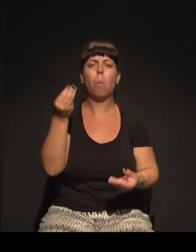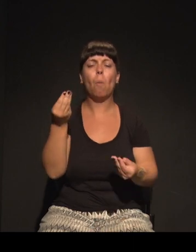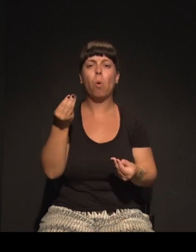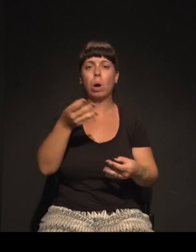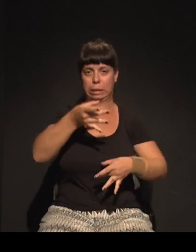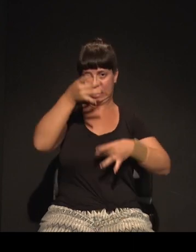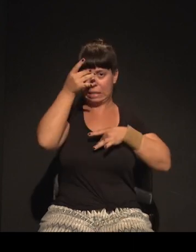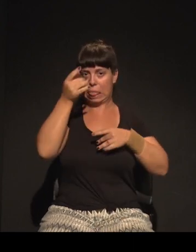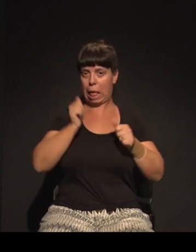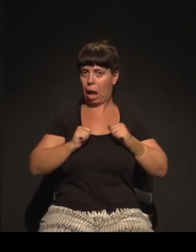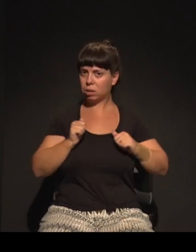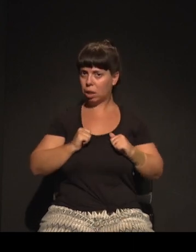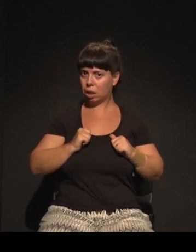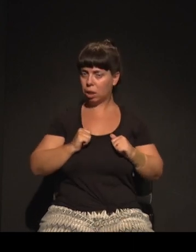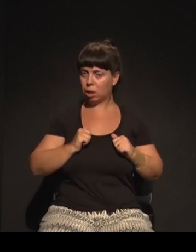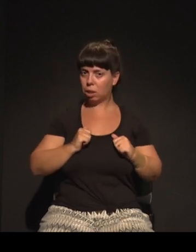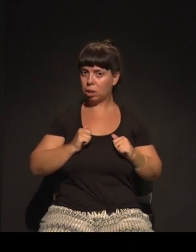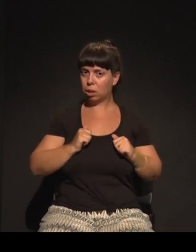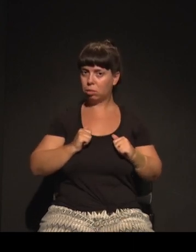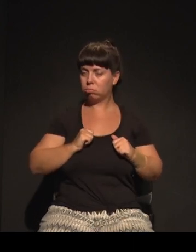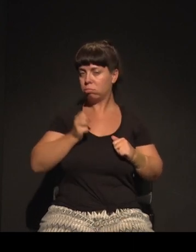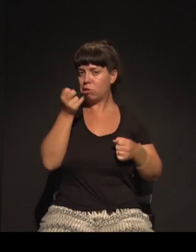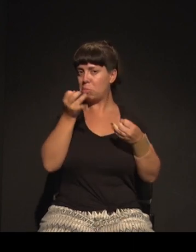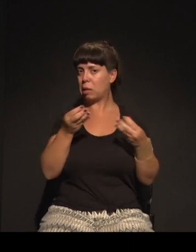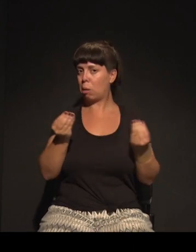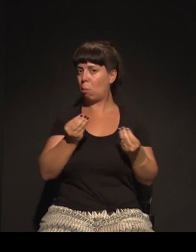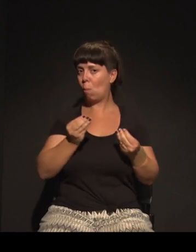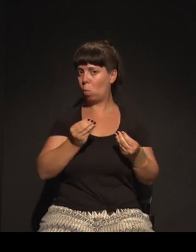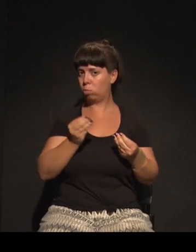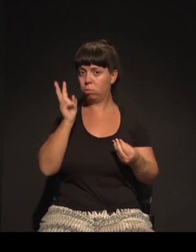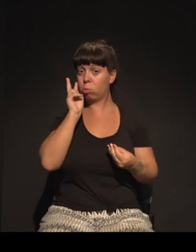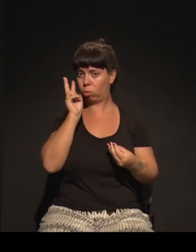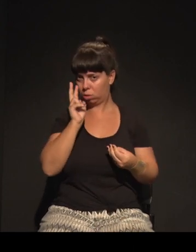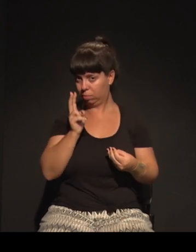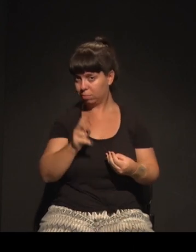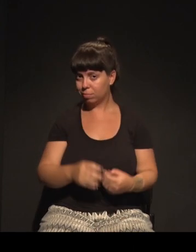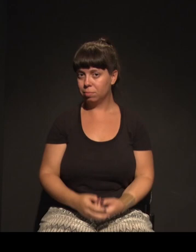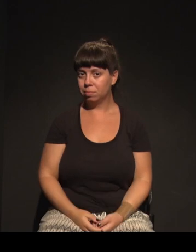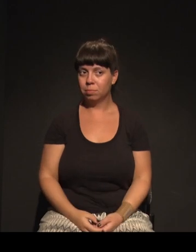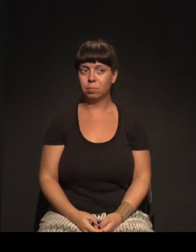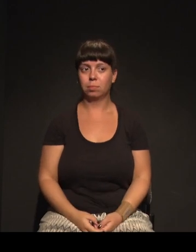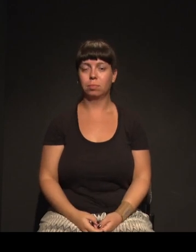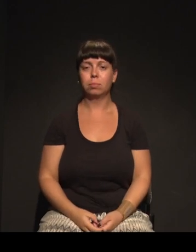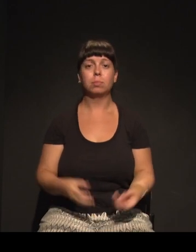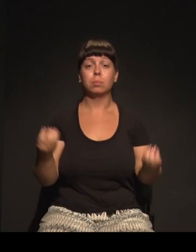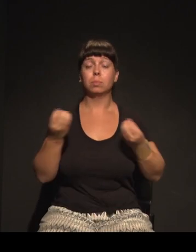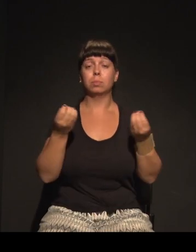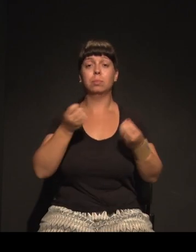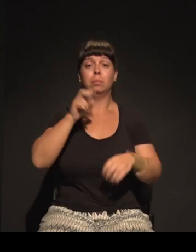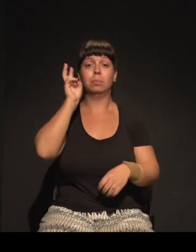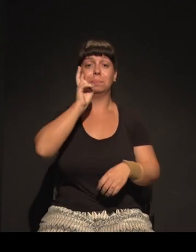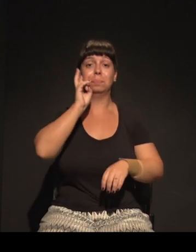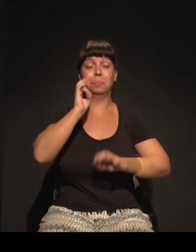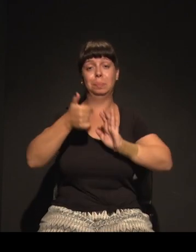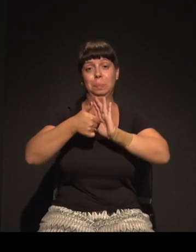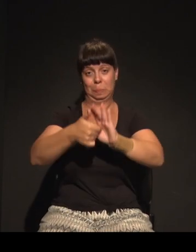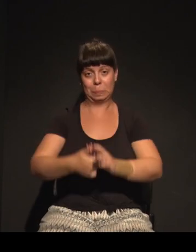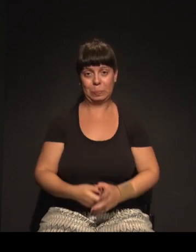adilson você falar um pouquinho sobre isso sobre a encenação das histórias